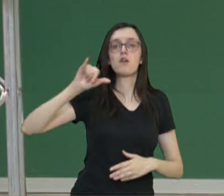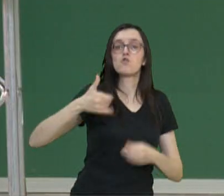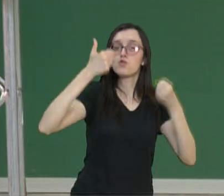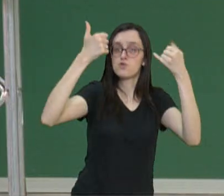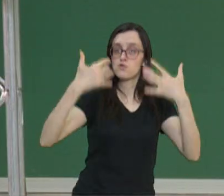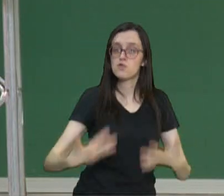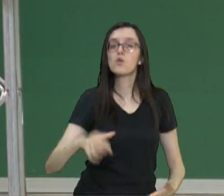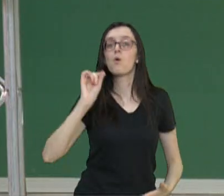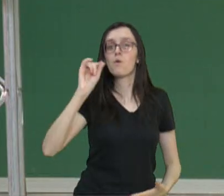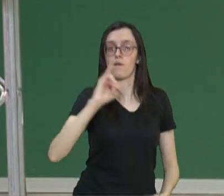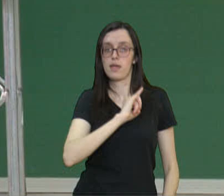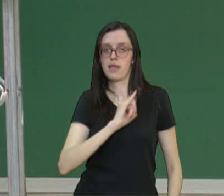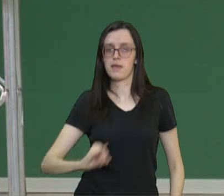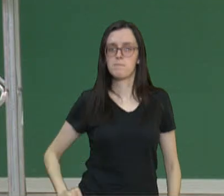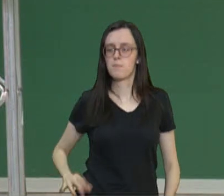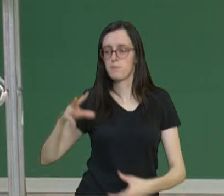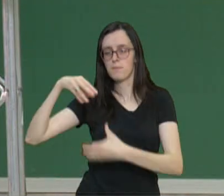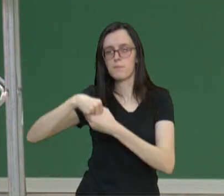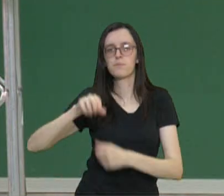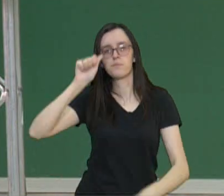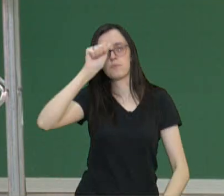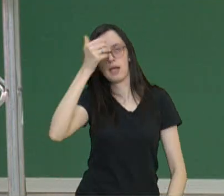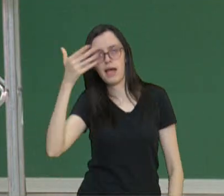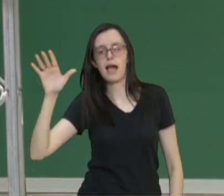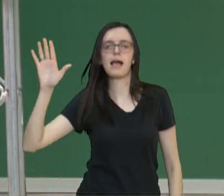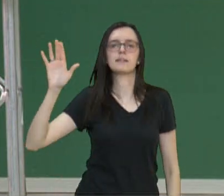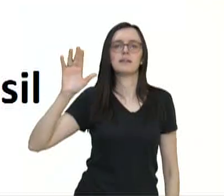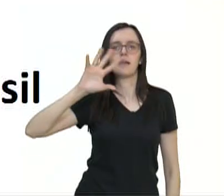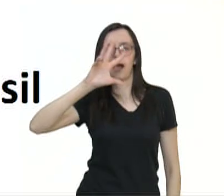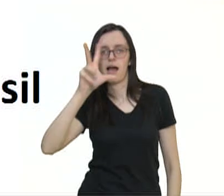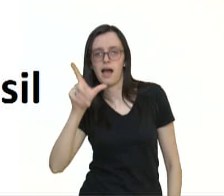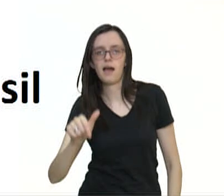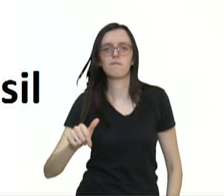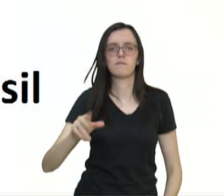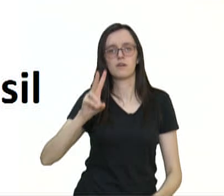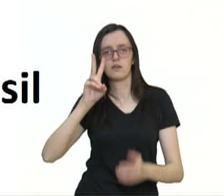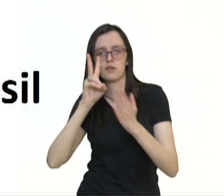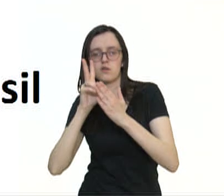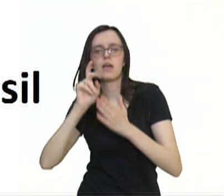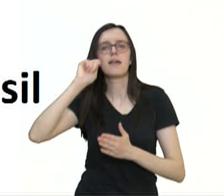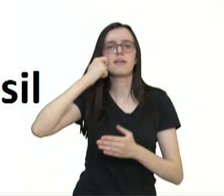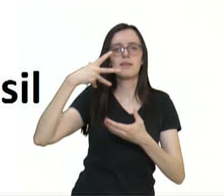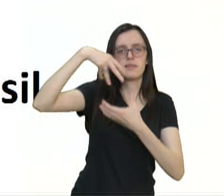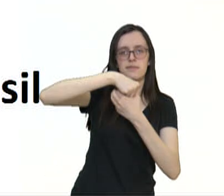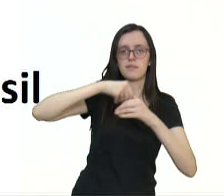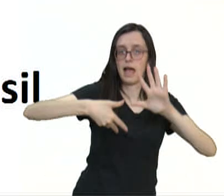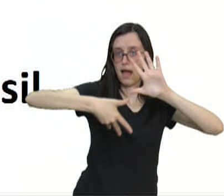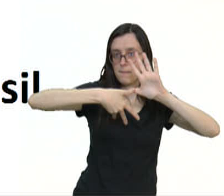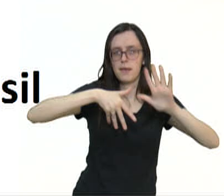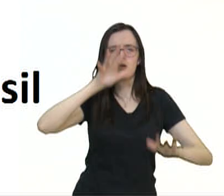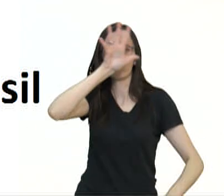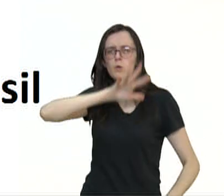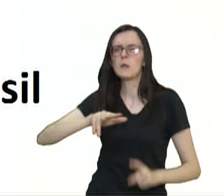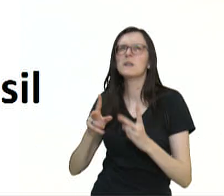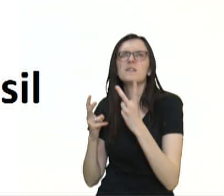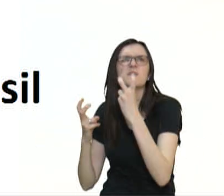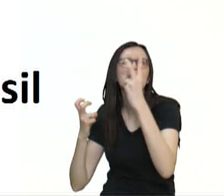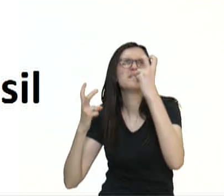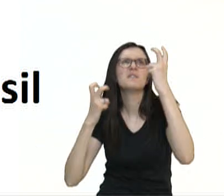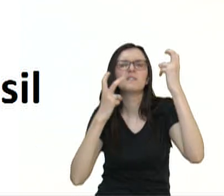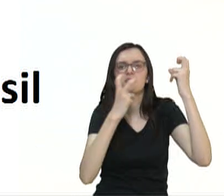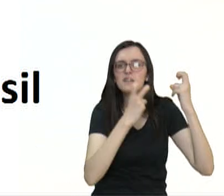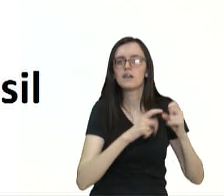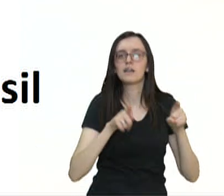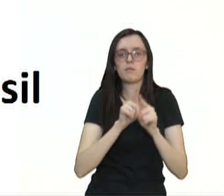para ações imperialistas na África, Ásia e povos indígenas e negros nas Américas. Então, o que é isso? Toda a exploração, a questão